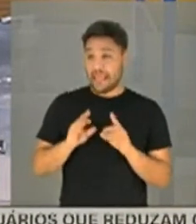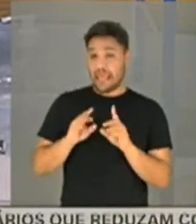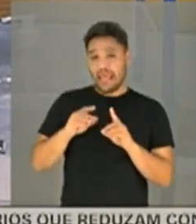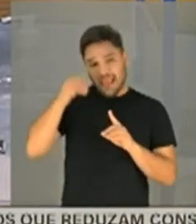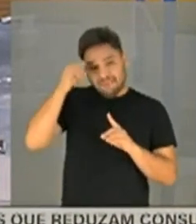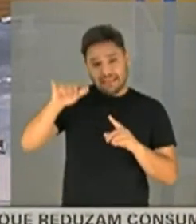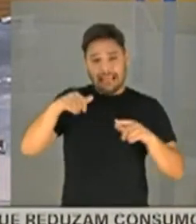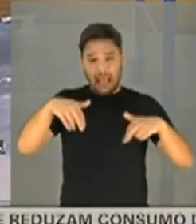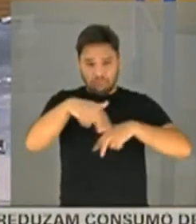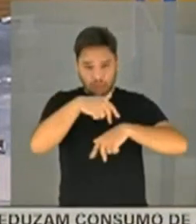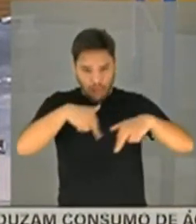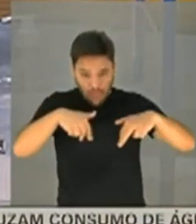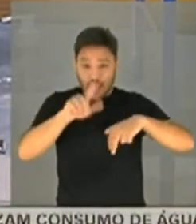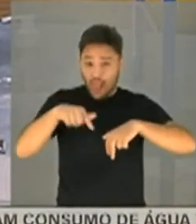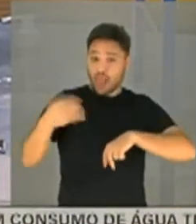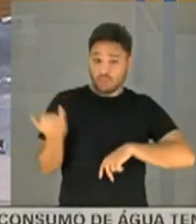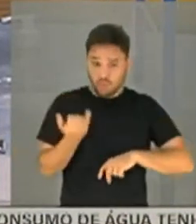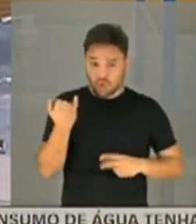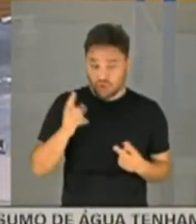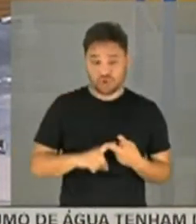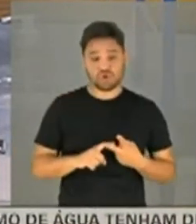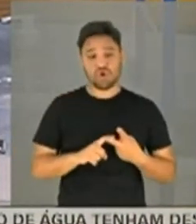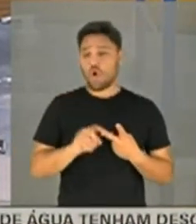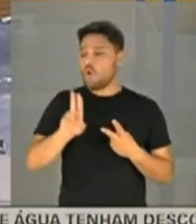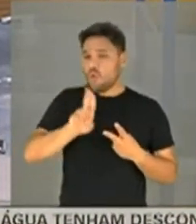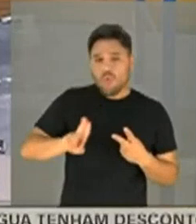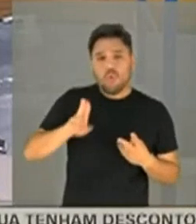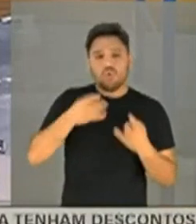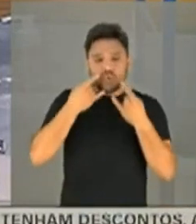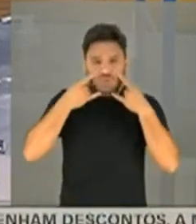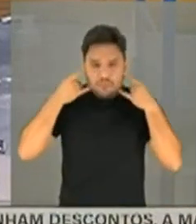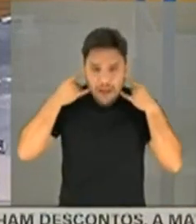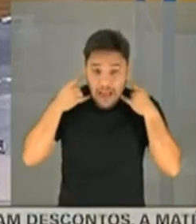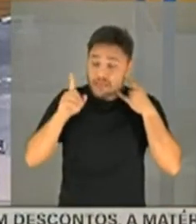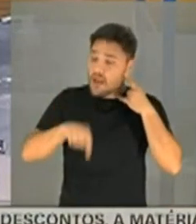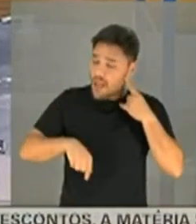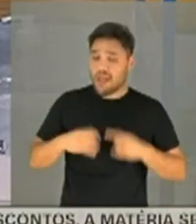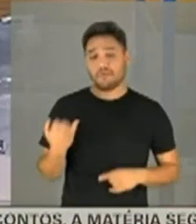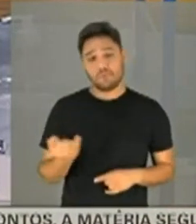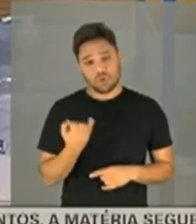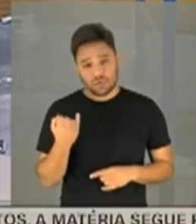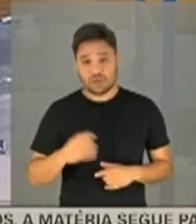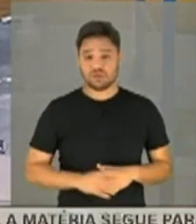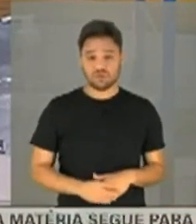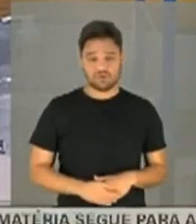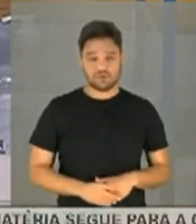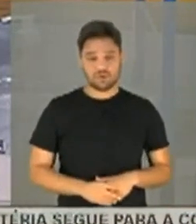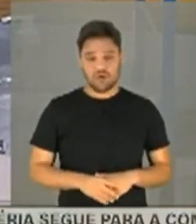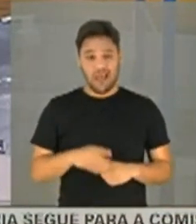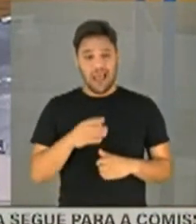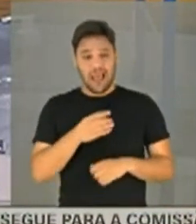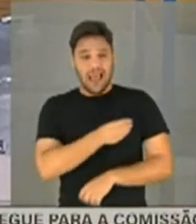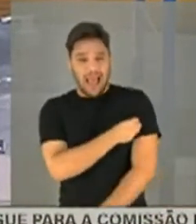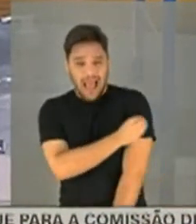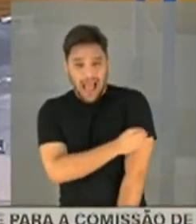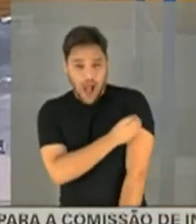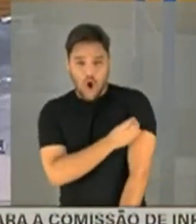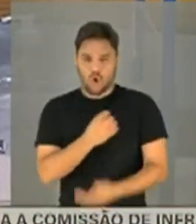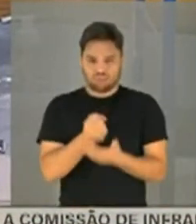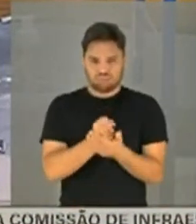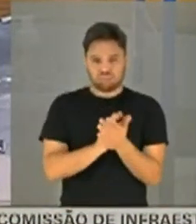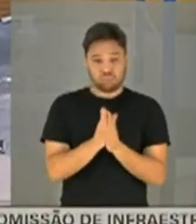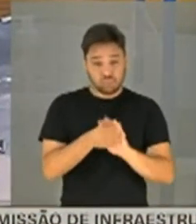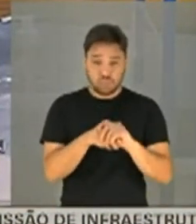distanciamento físico é importante, uso de máscaras é importante, álcool em gel nas mãos